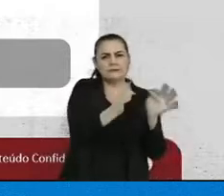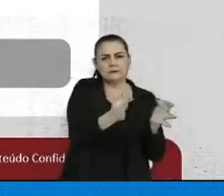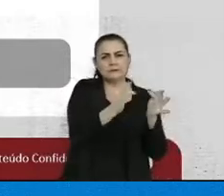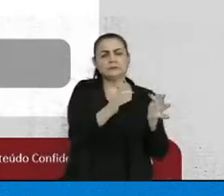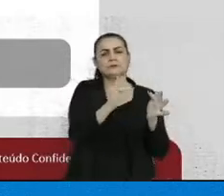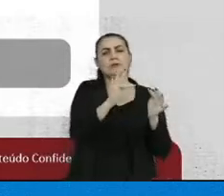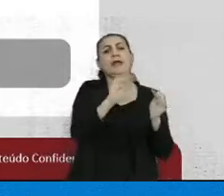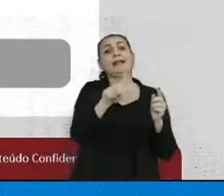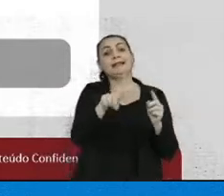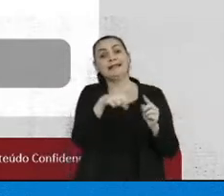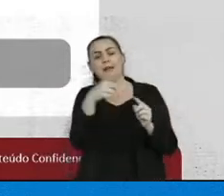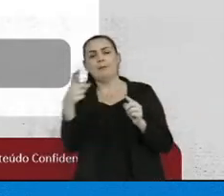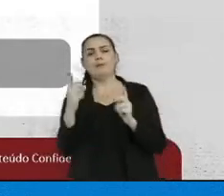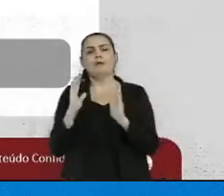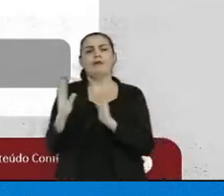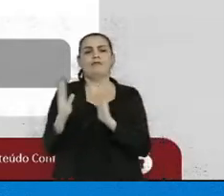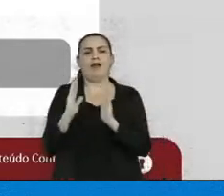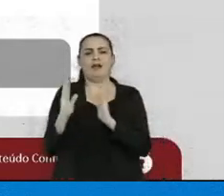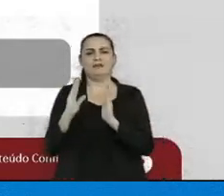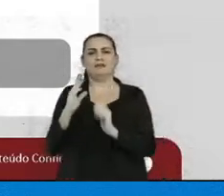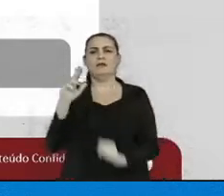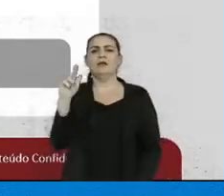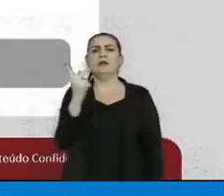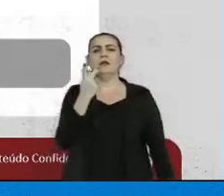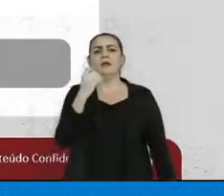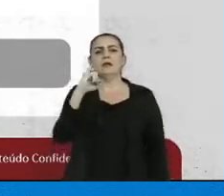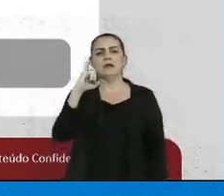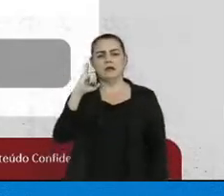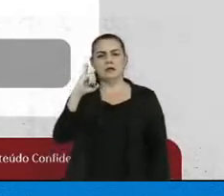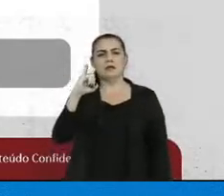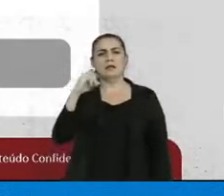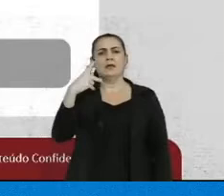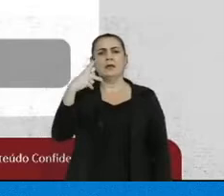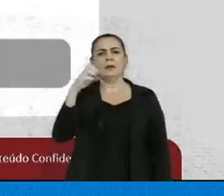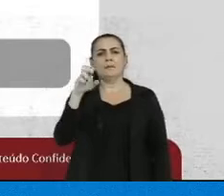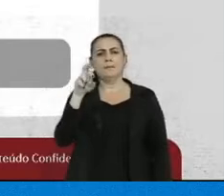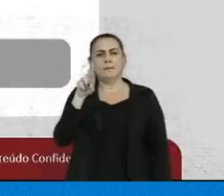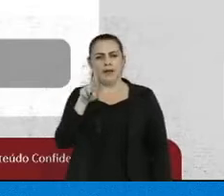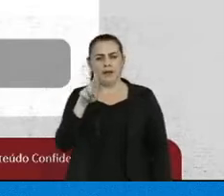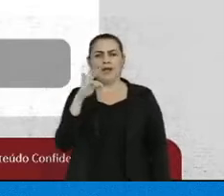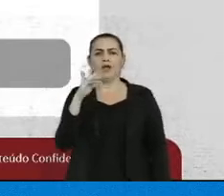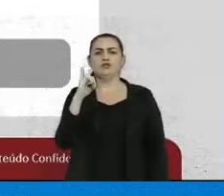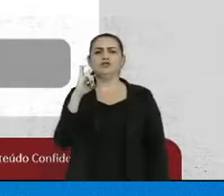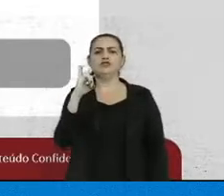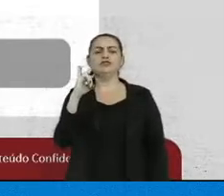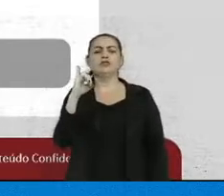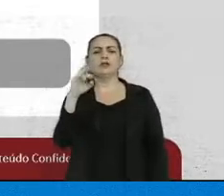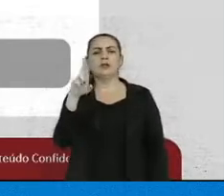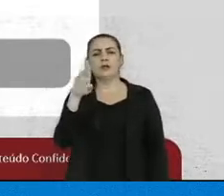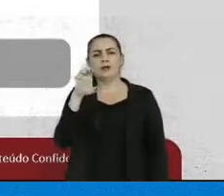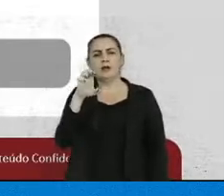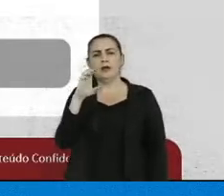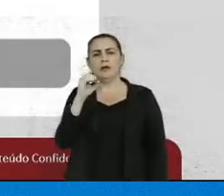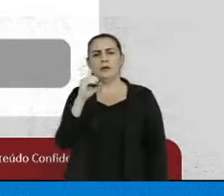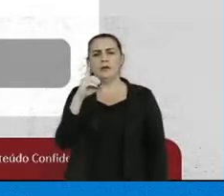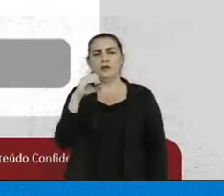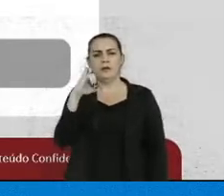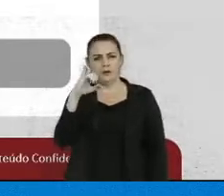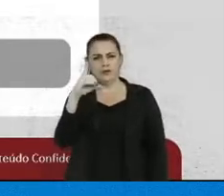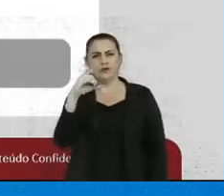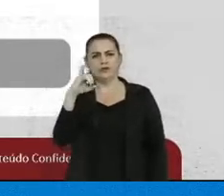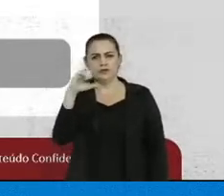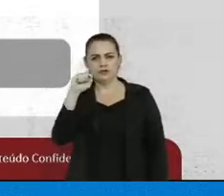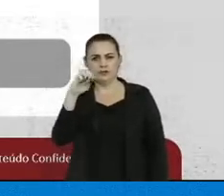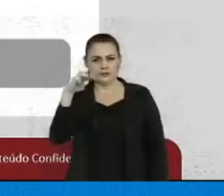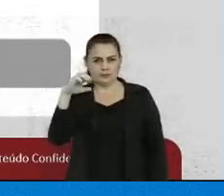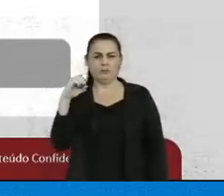numa fase mais avançada da doença, nesse estágio 3 aqui dos slides de vocês. O que eu quero é que cada vez mais, e